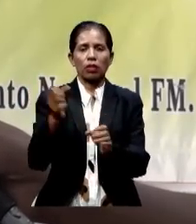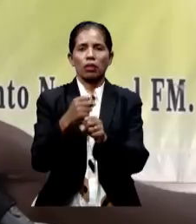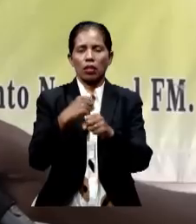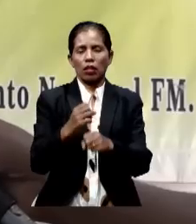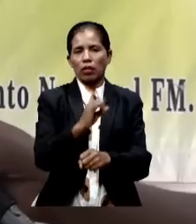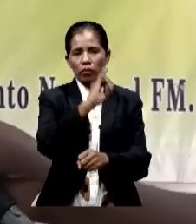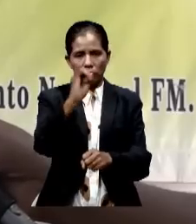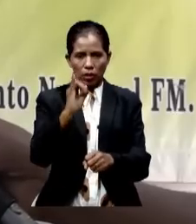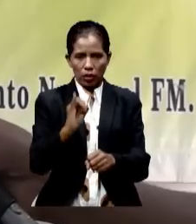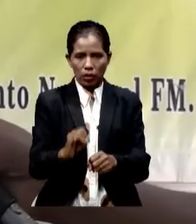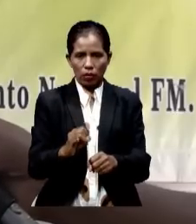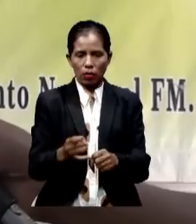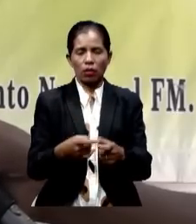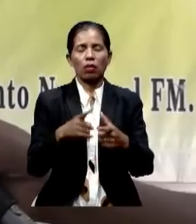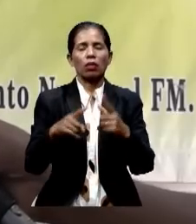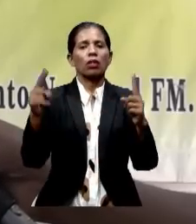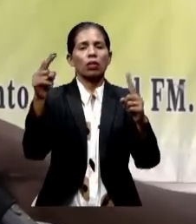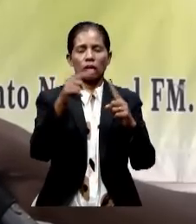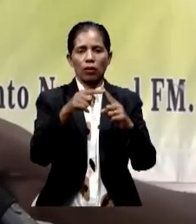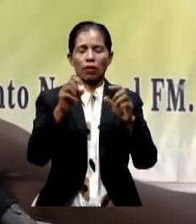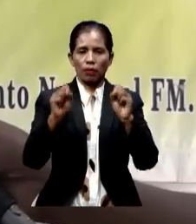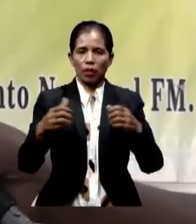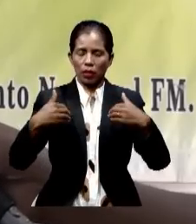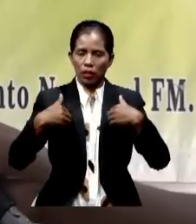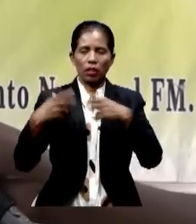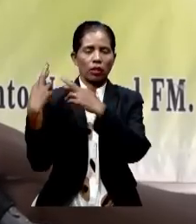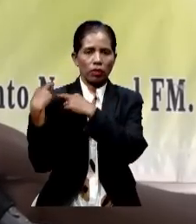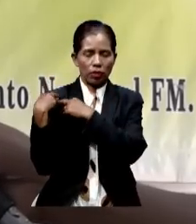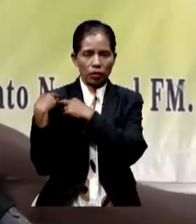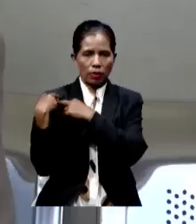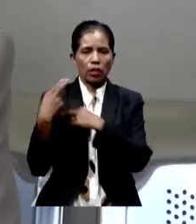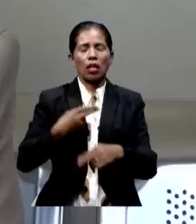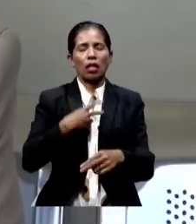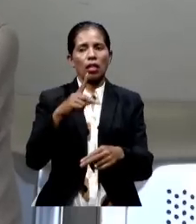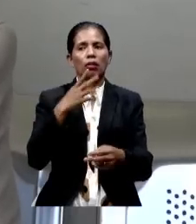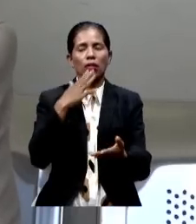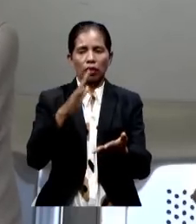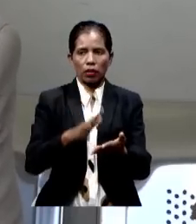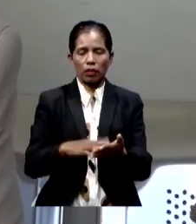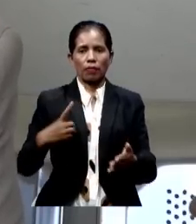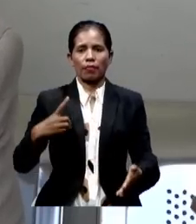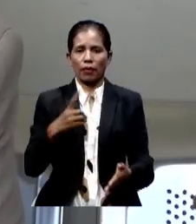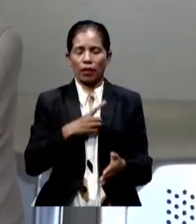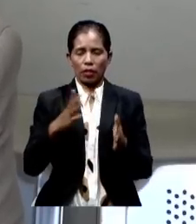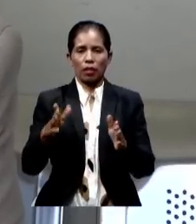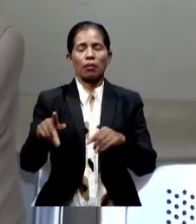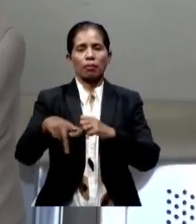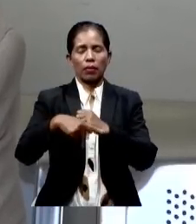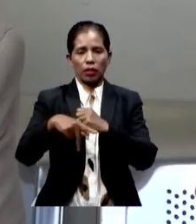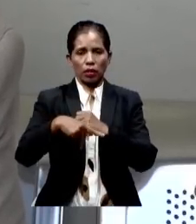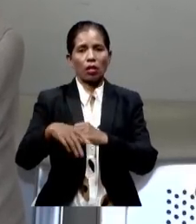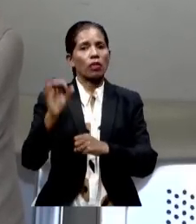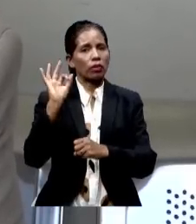investigação e to vele e a responsabilidade vai nia atos ida né. Nune emos deputado bancada Fretilin David